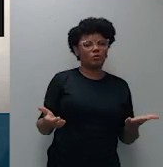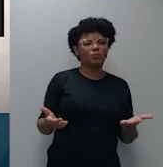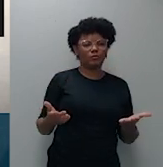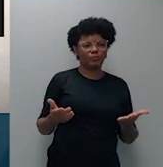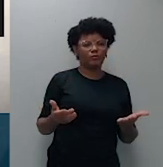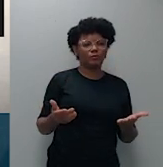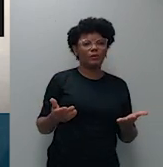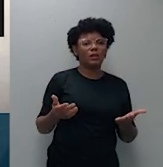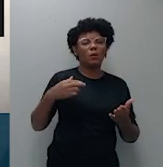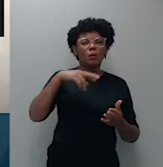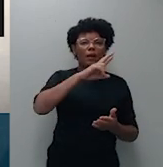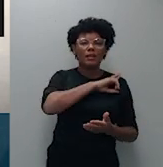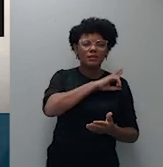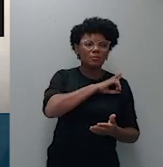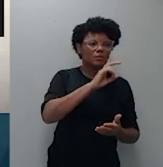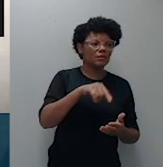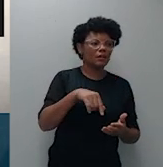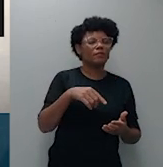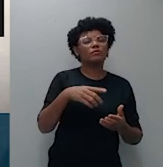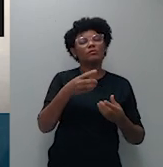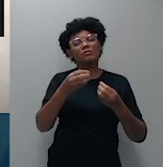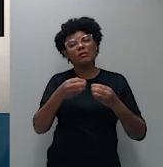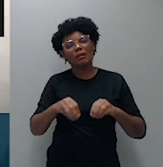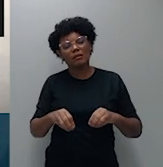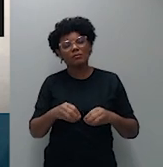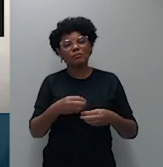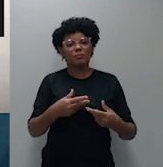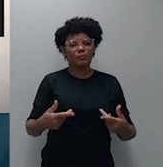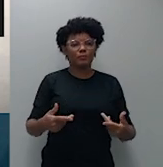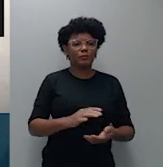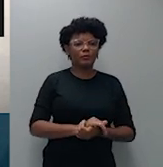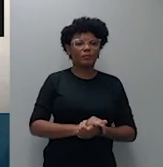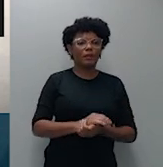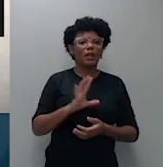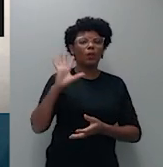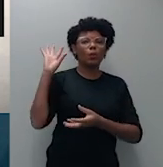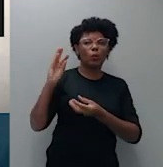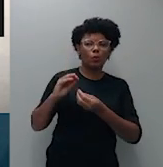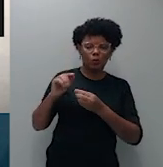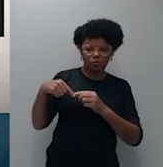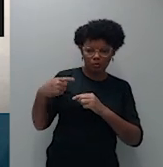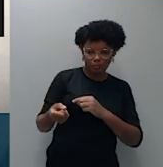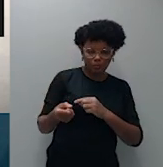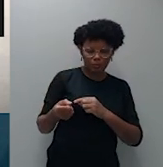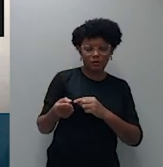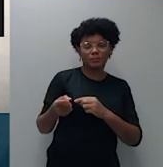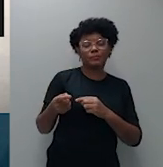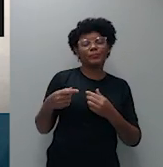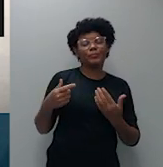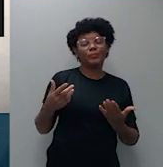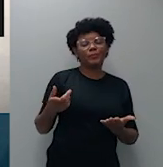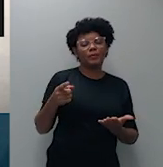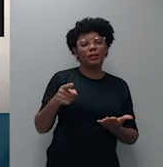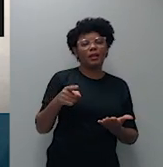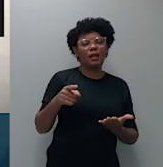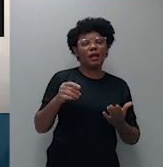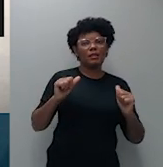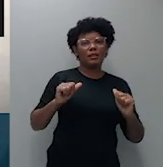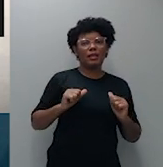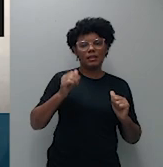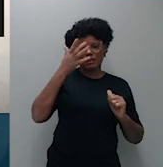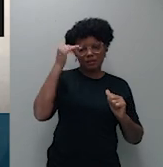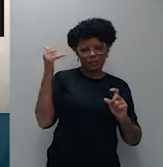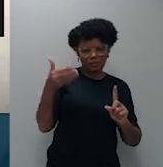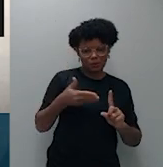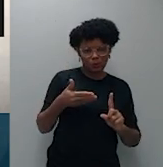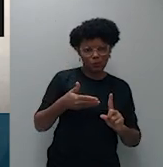torna-se aquele responsável pelos eventuais danos daí decorrentes e concluiu mais mais adiante Por conseguinte a